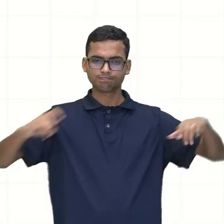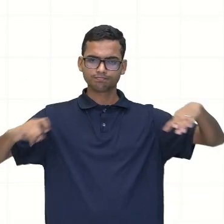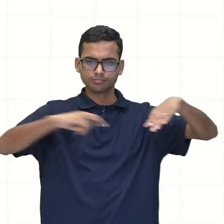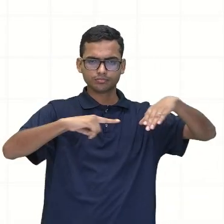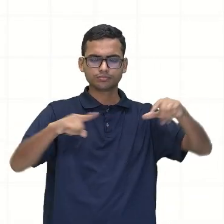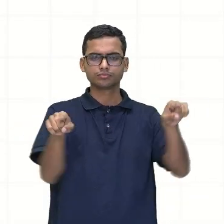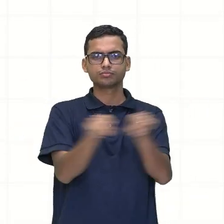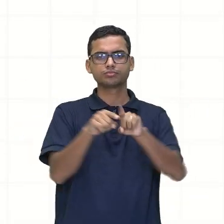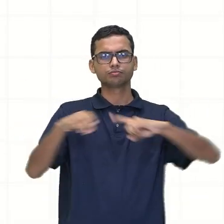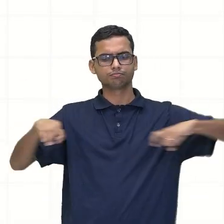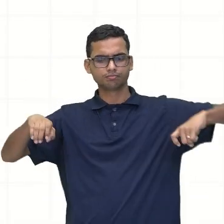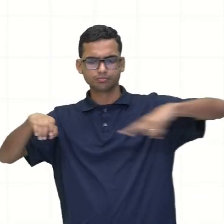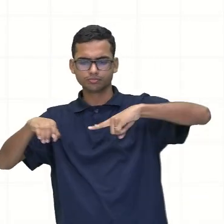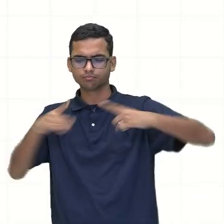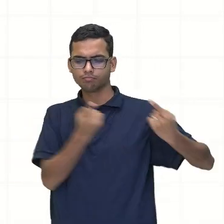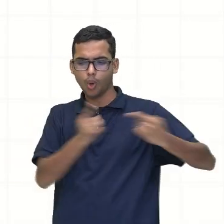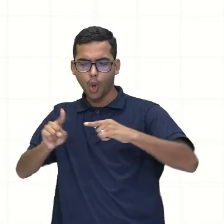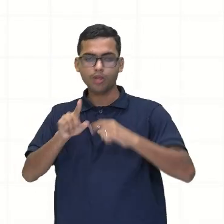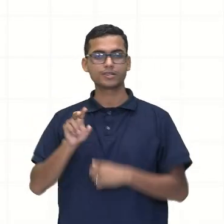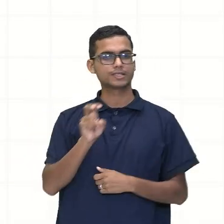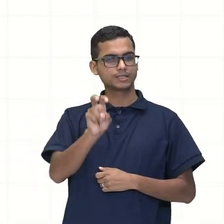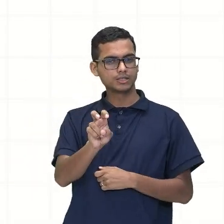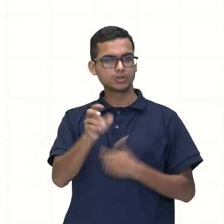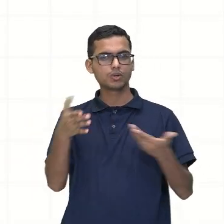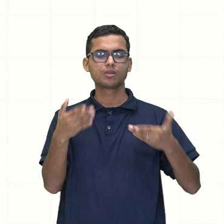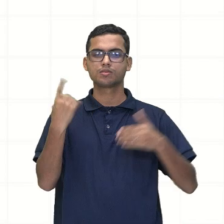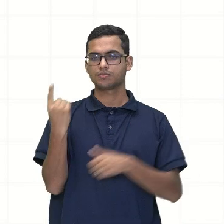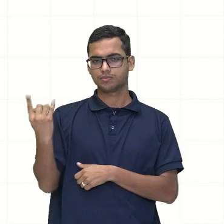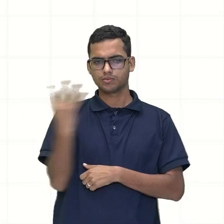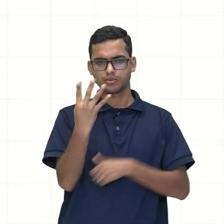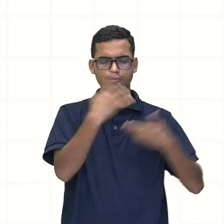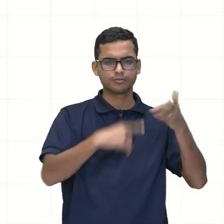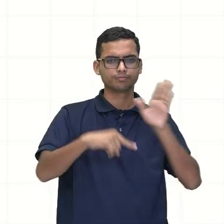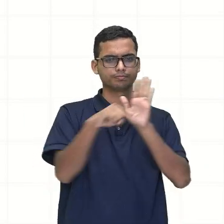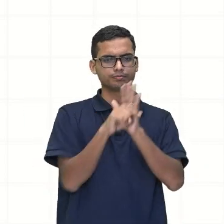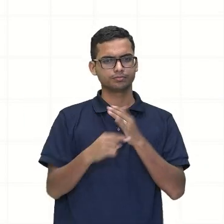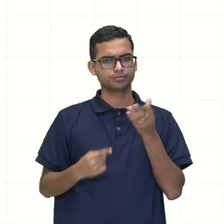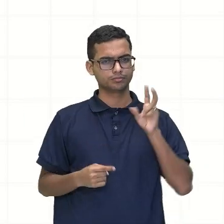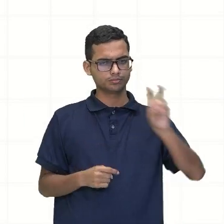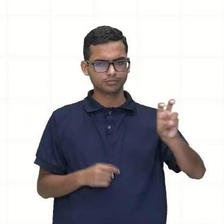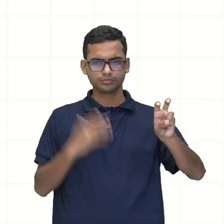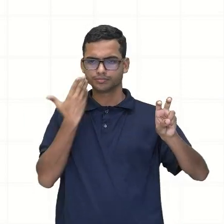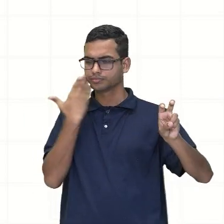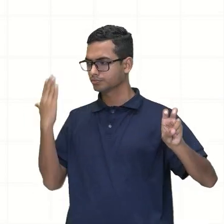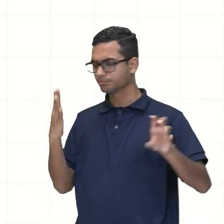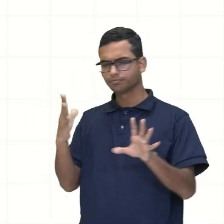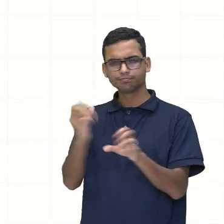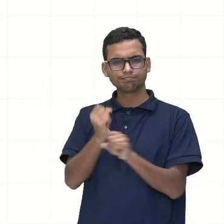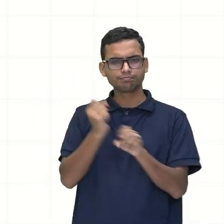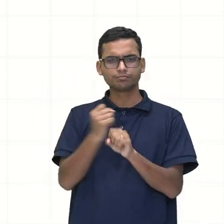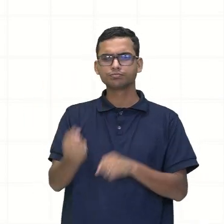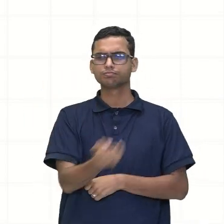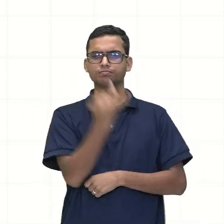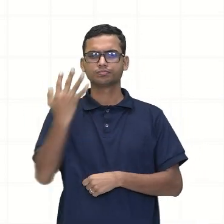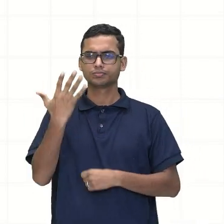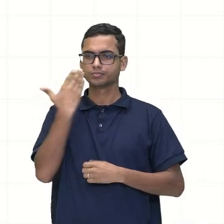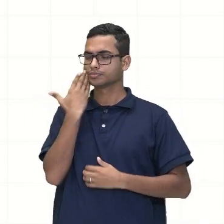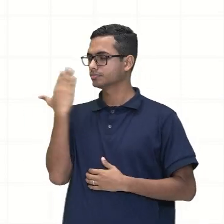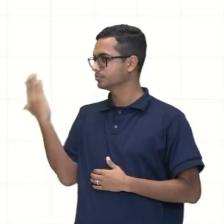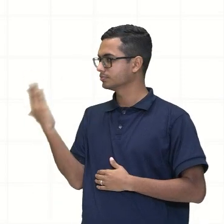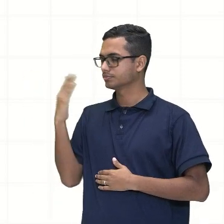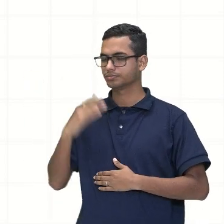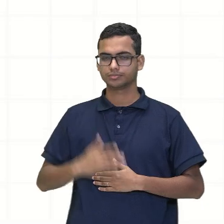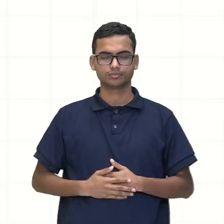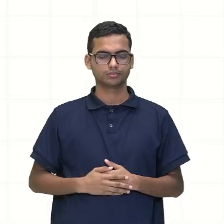e sofreu 5. Então, quanto é o saldo de gol aqui do Brasil?